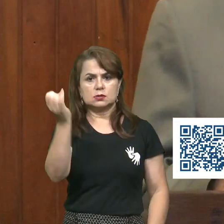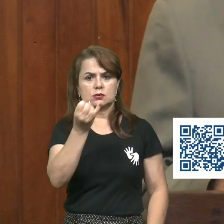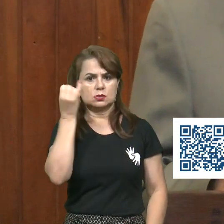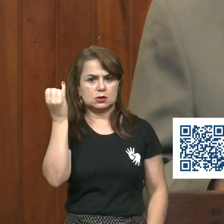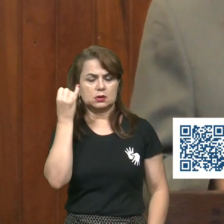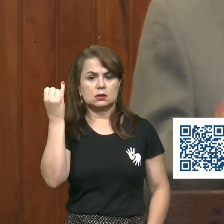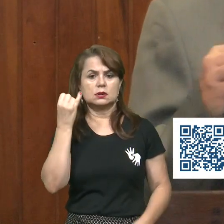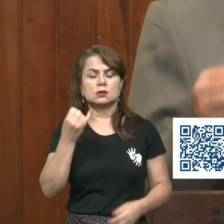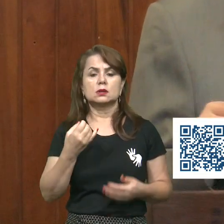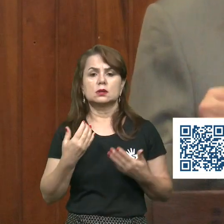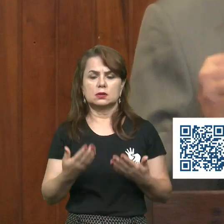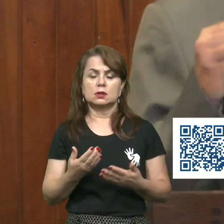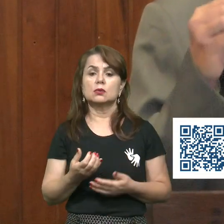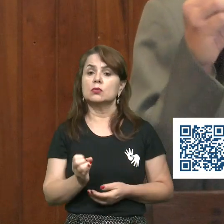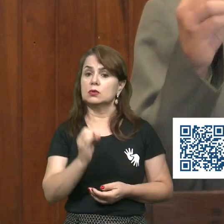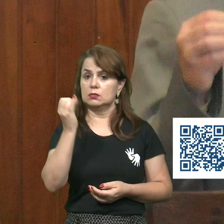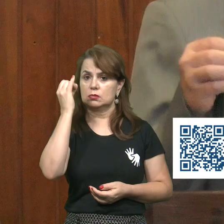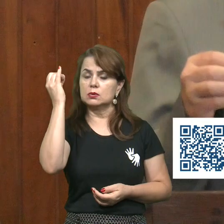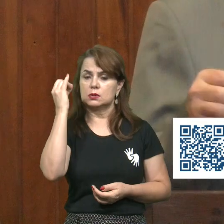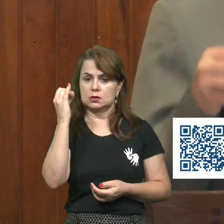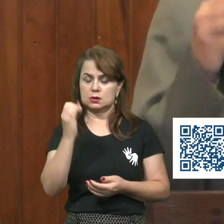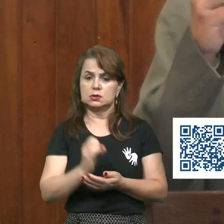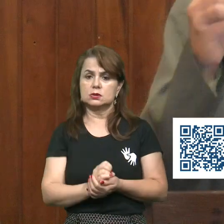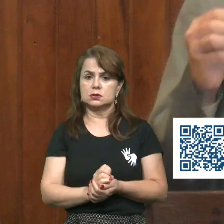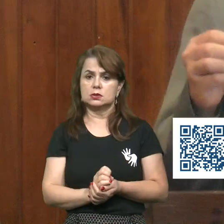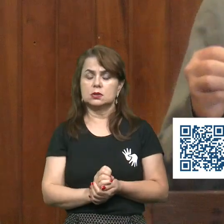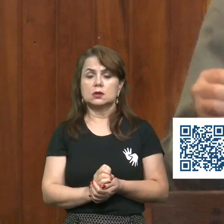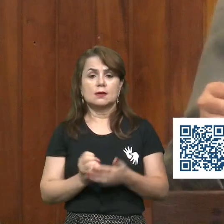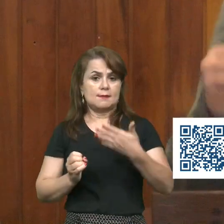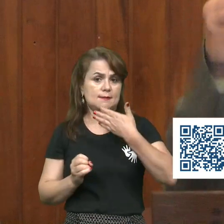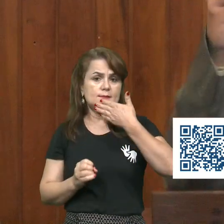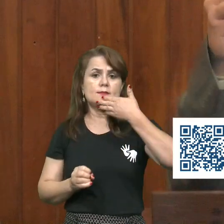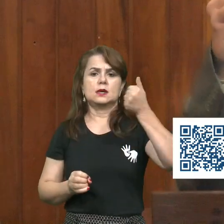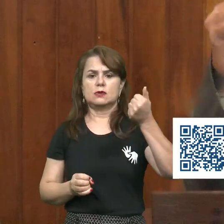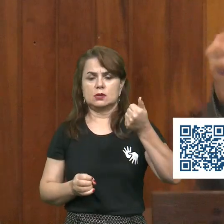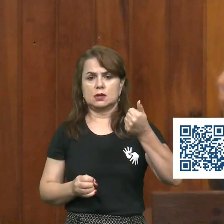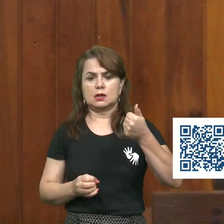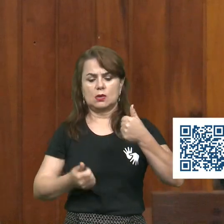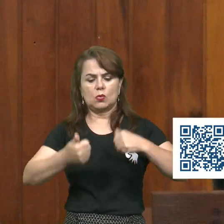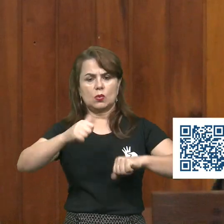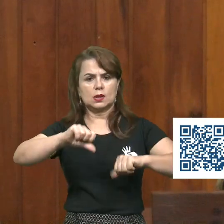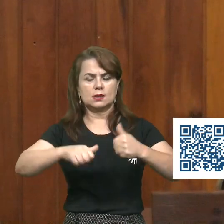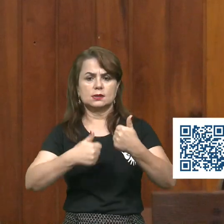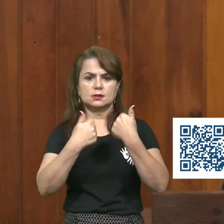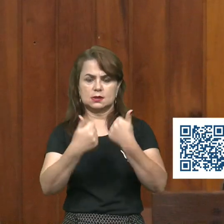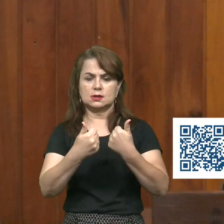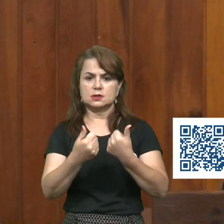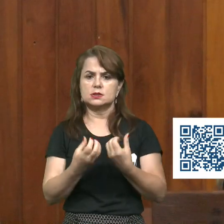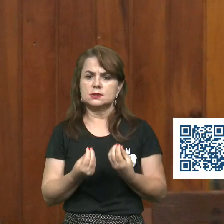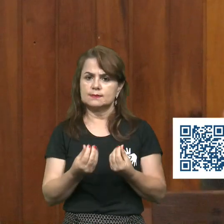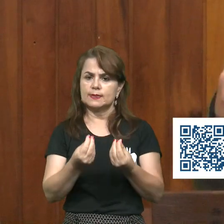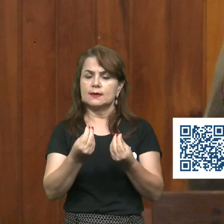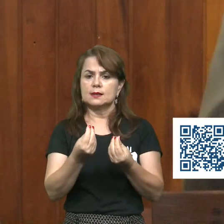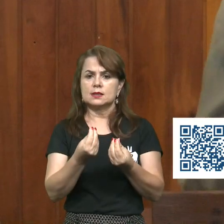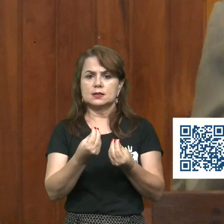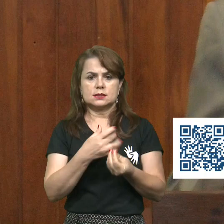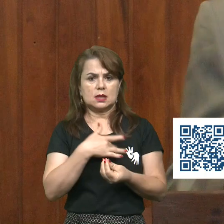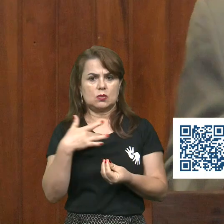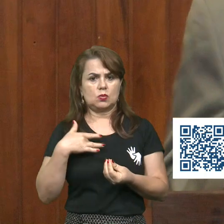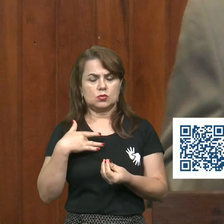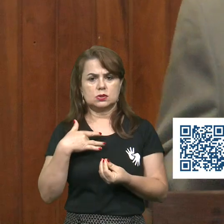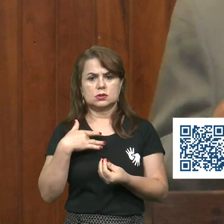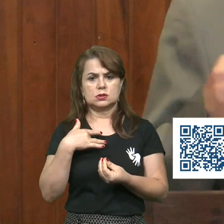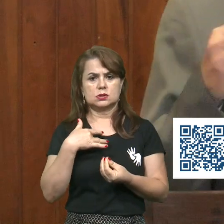são utilizados para analisar, melhorar a qualidade de atendimento à saúde. E o